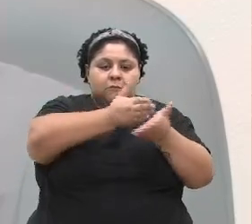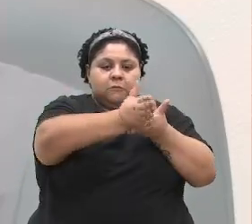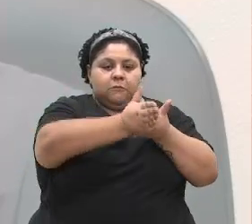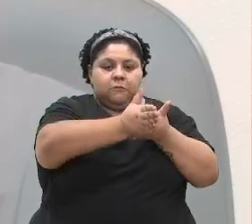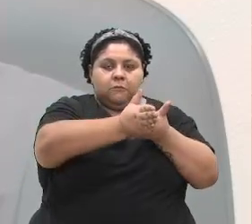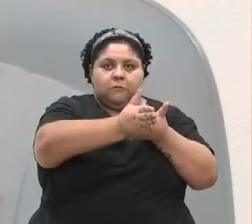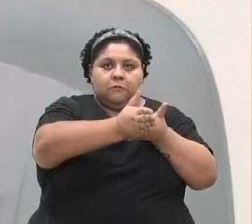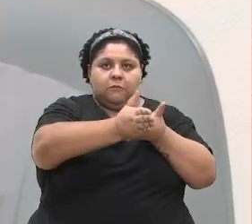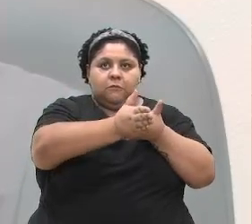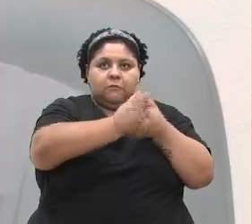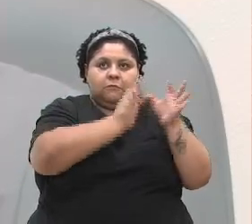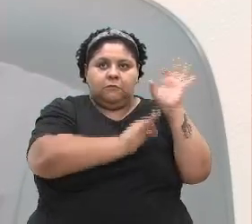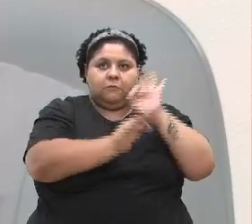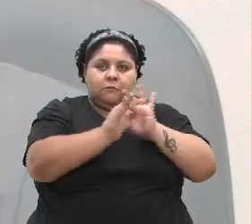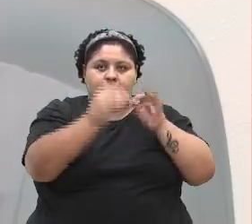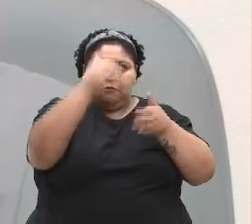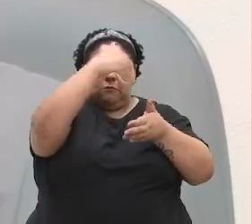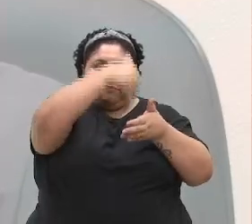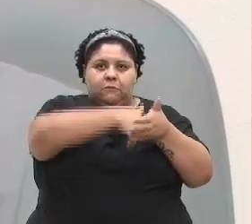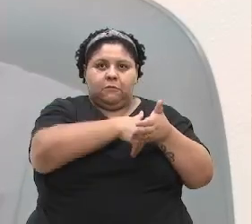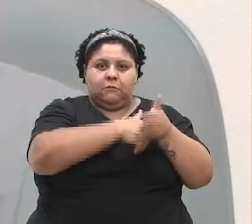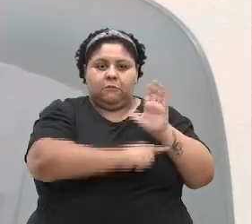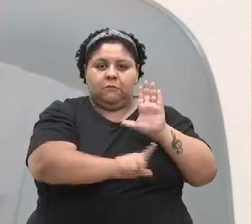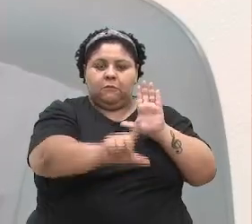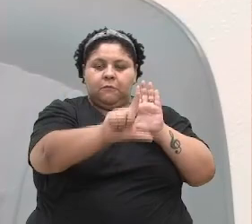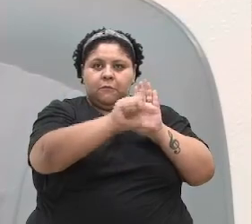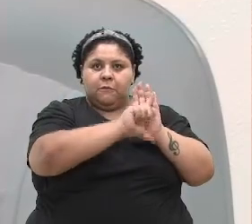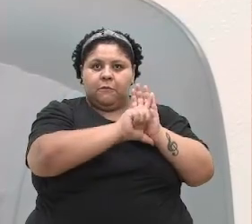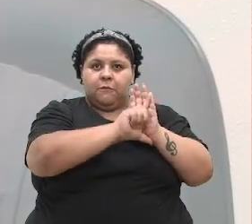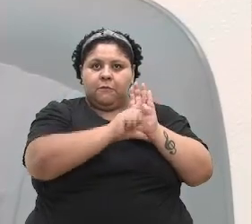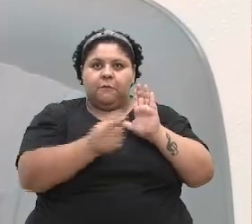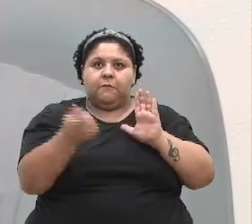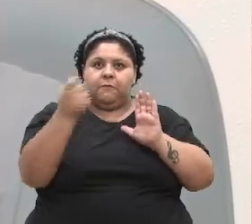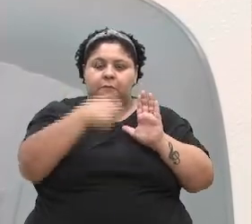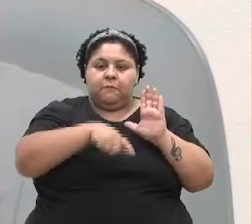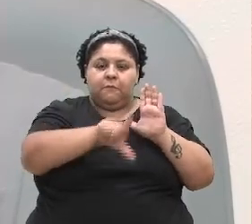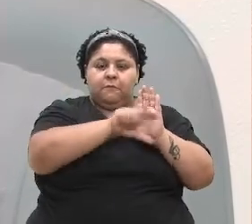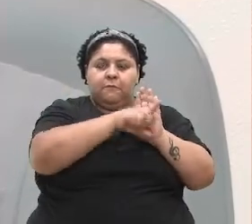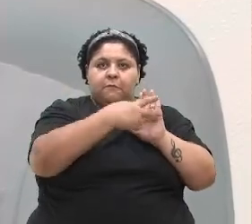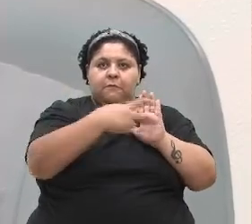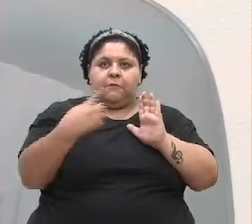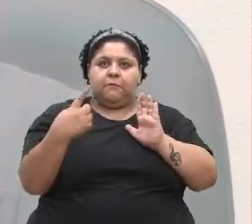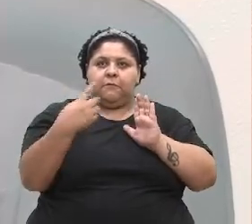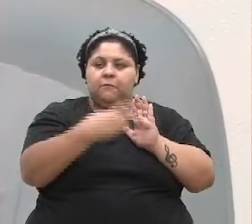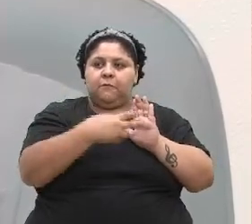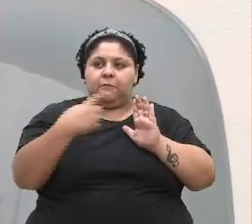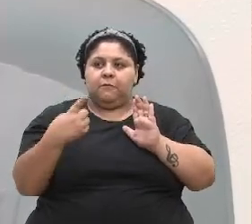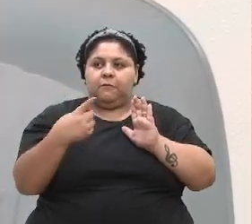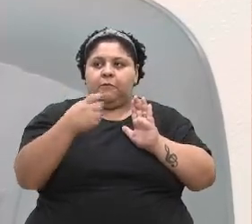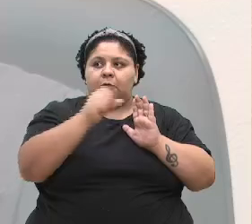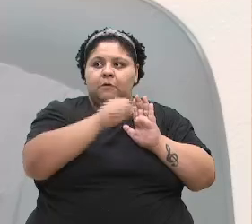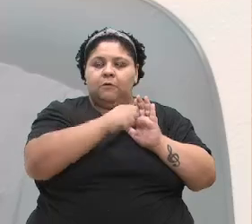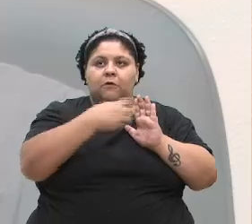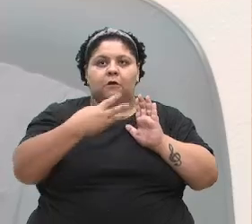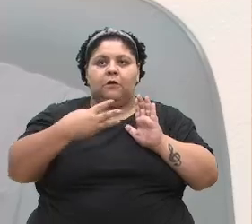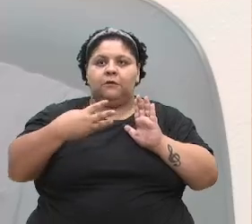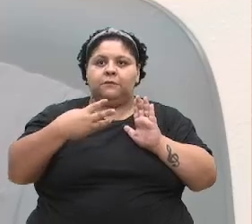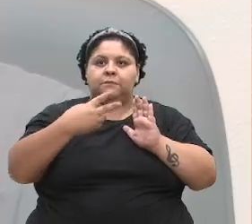se enquadrar nos dispositivos legais exigidos pelas leis números 21.3173 e